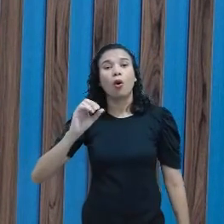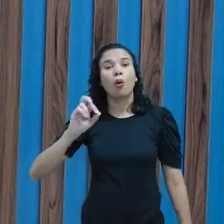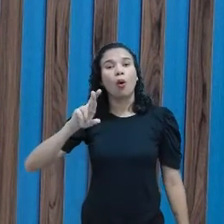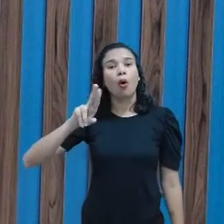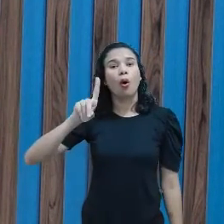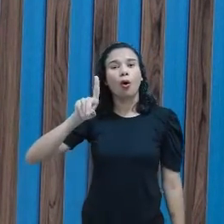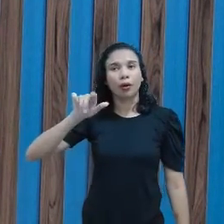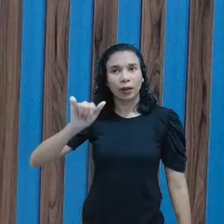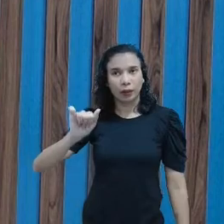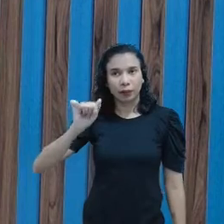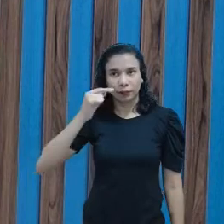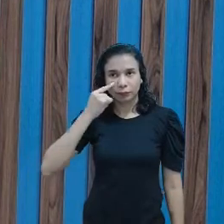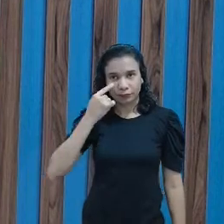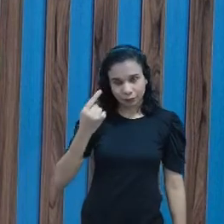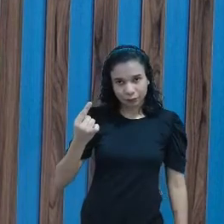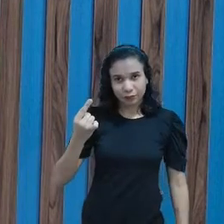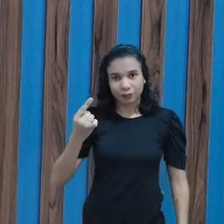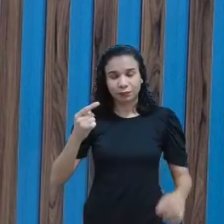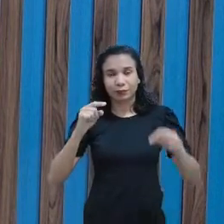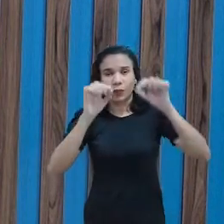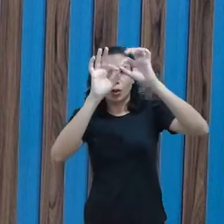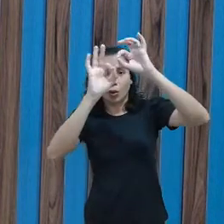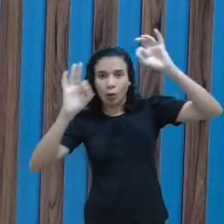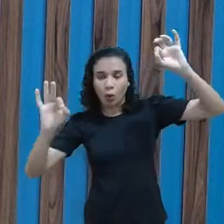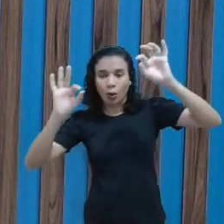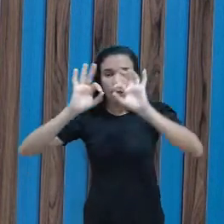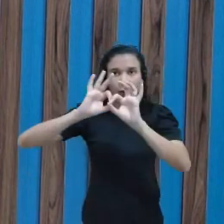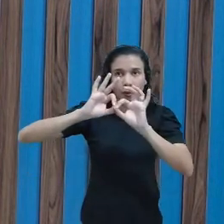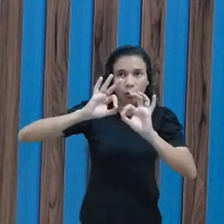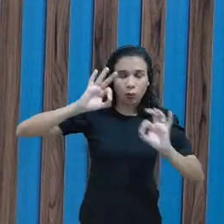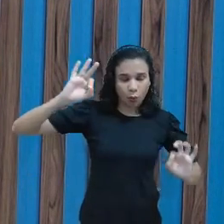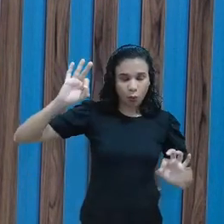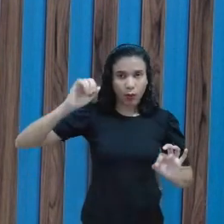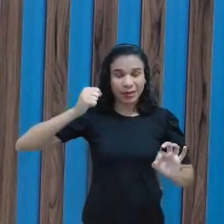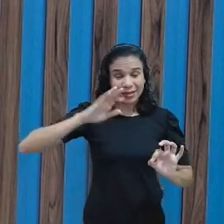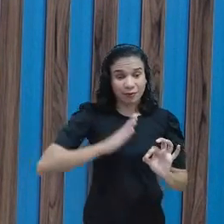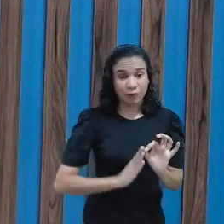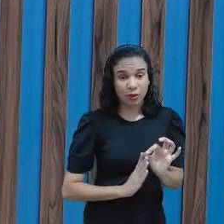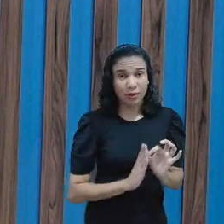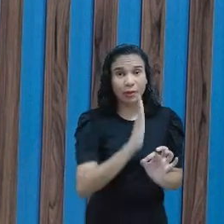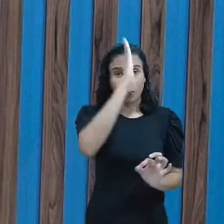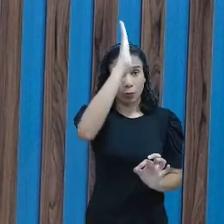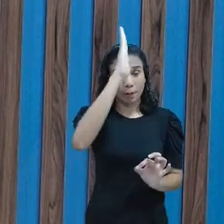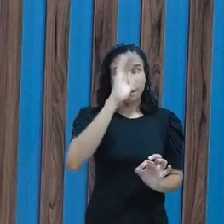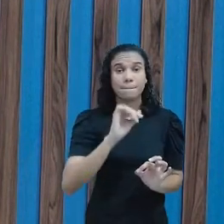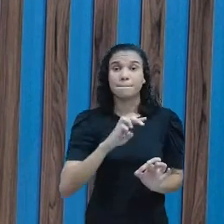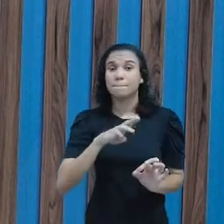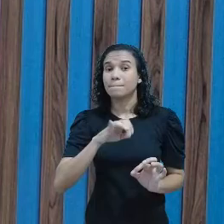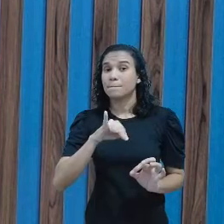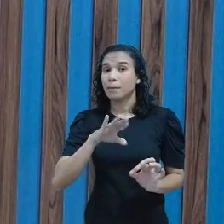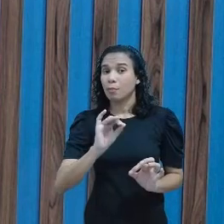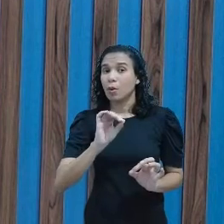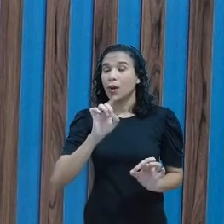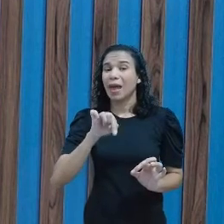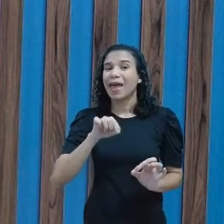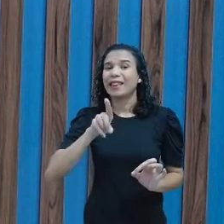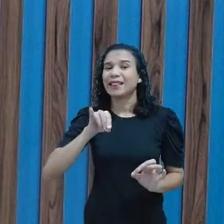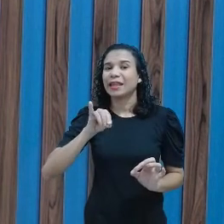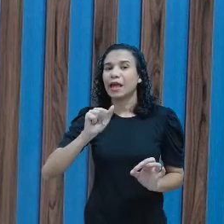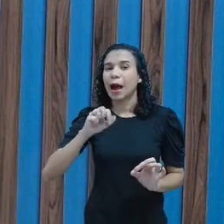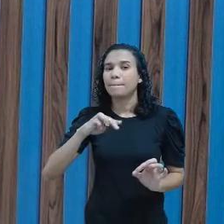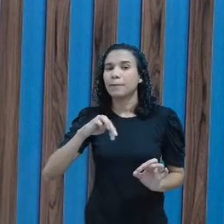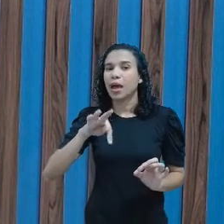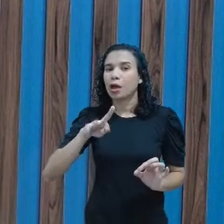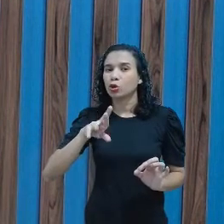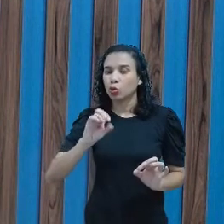tá bom? Aqui é uma corda, aqui é uma corda. Se passasse no meio, no centro, eu chamaria de diâmetro, era o nome que a gente faz.